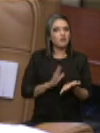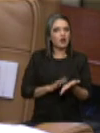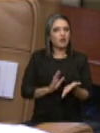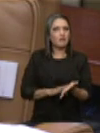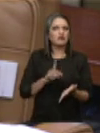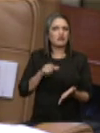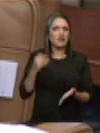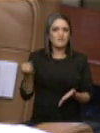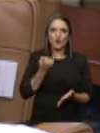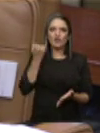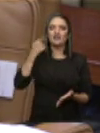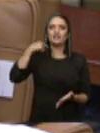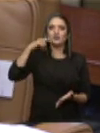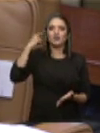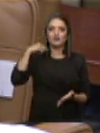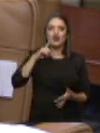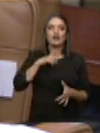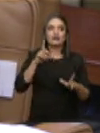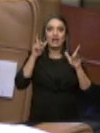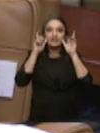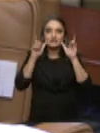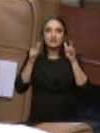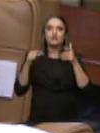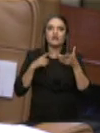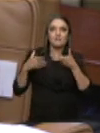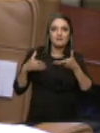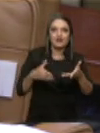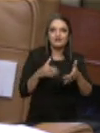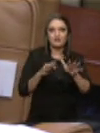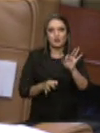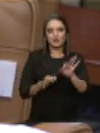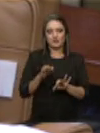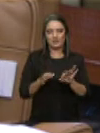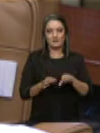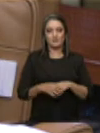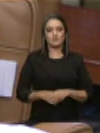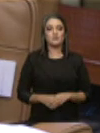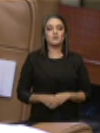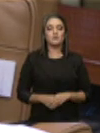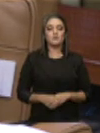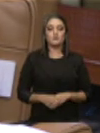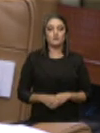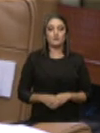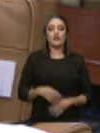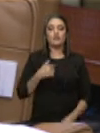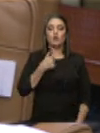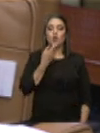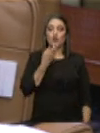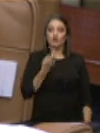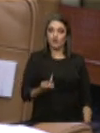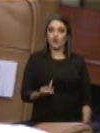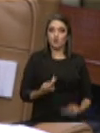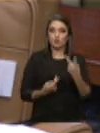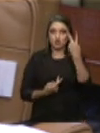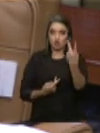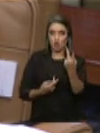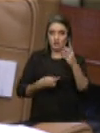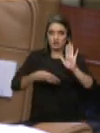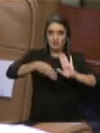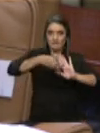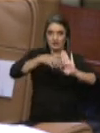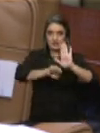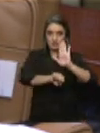advocacia atenta e participante nos julgamentos. Eu houvera dito e reitero que ambos os mandados de segurança aos quais